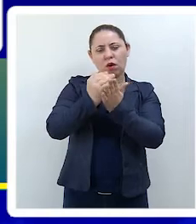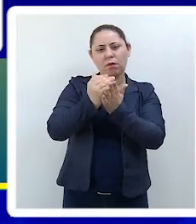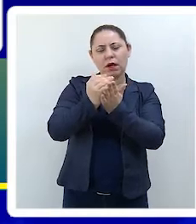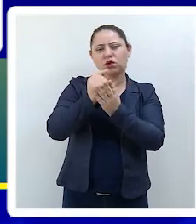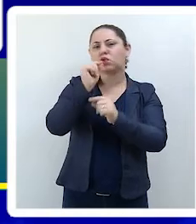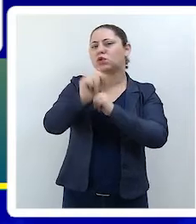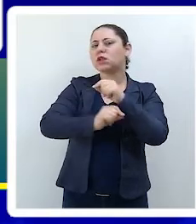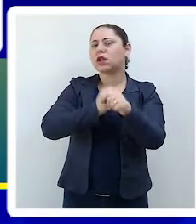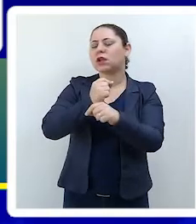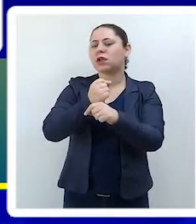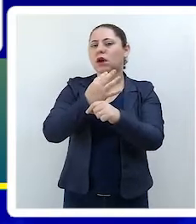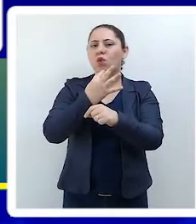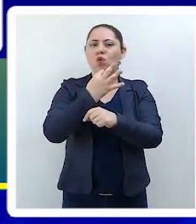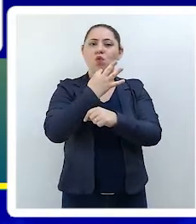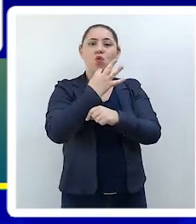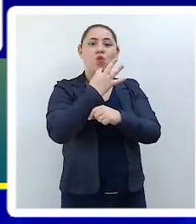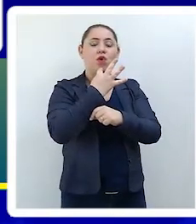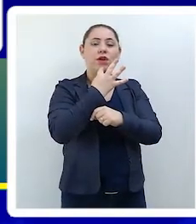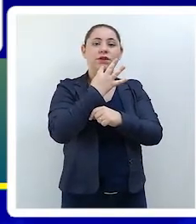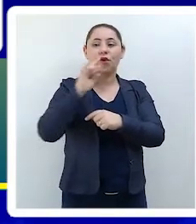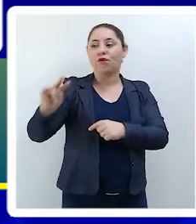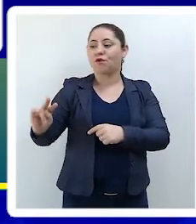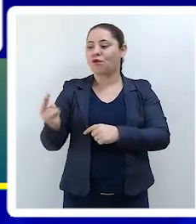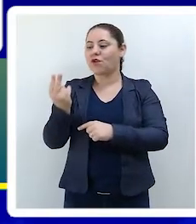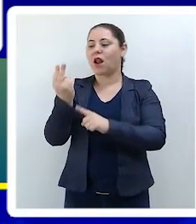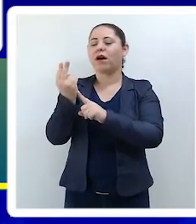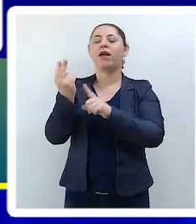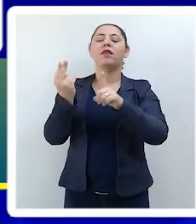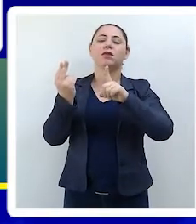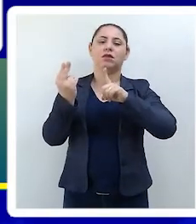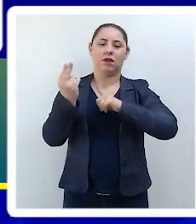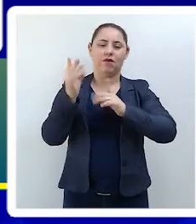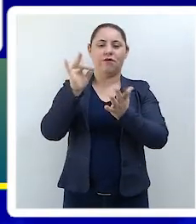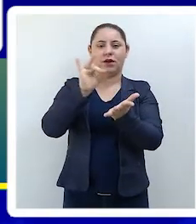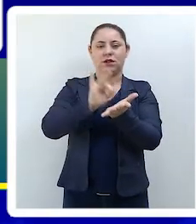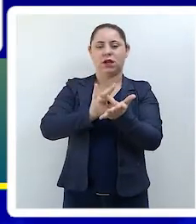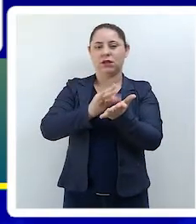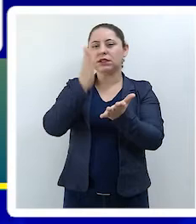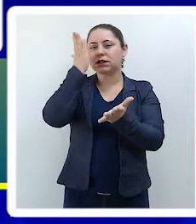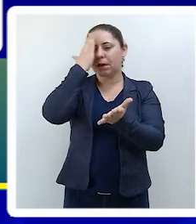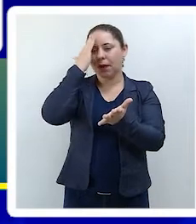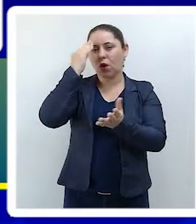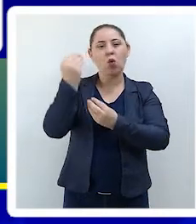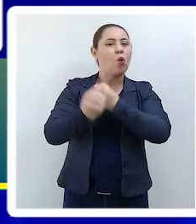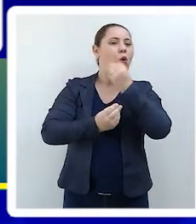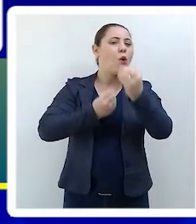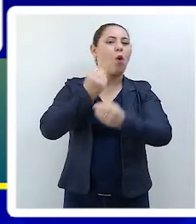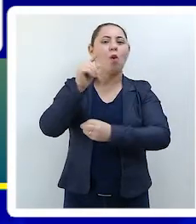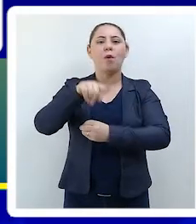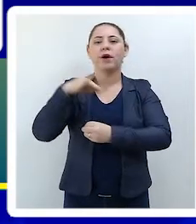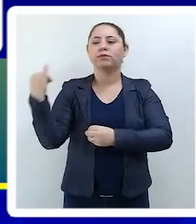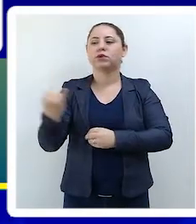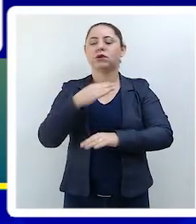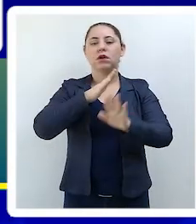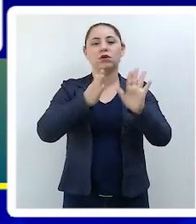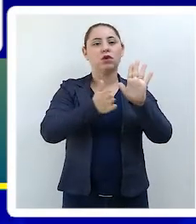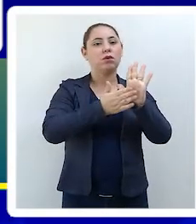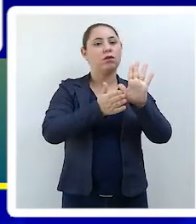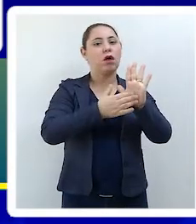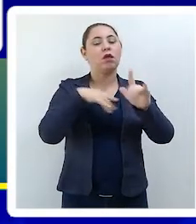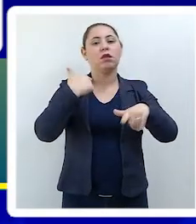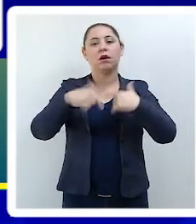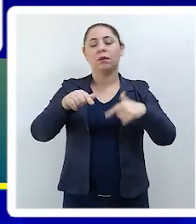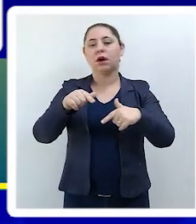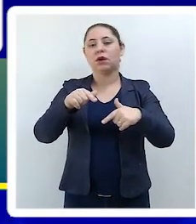consiste em reconhecer o valor que elas têm e reconhecer o quanto é importante o papel que elas